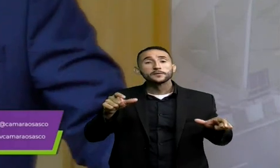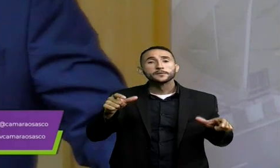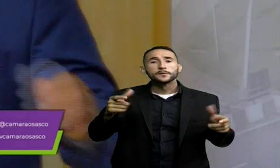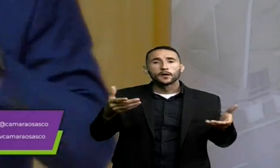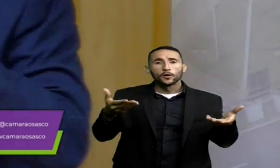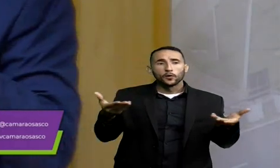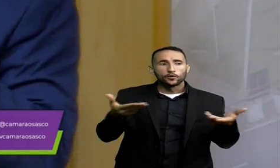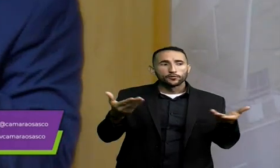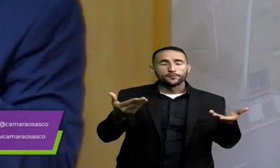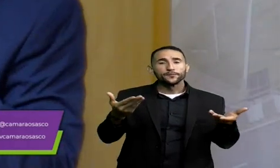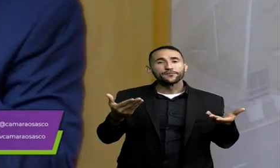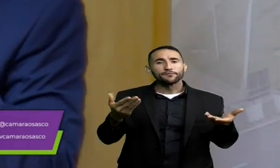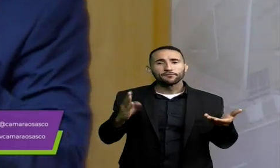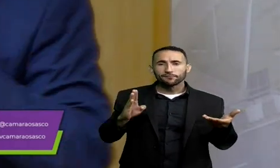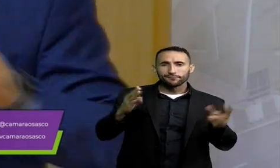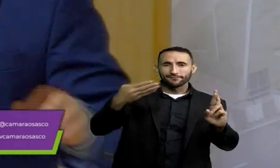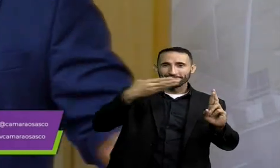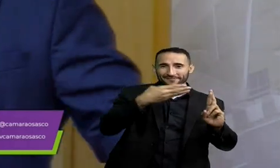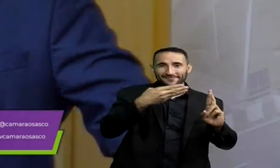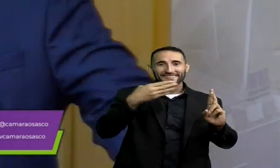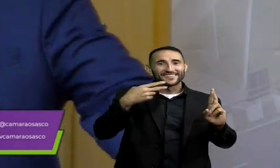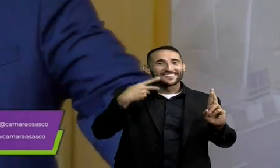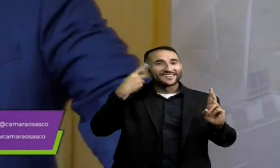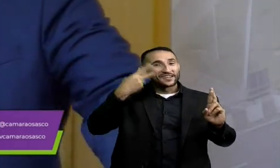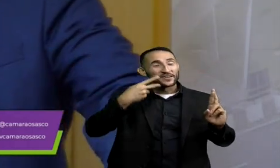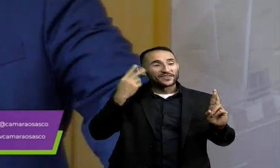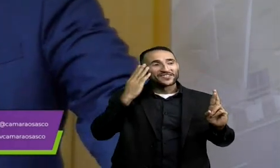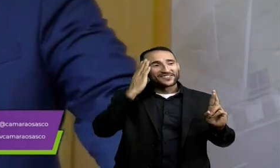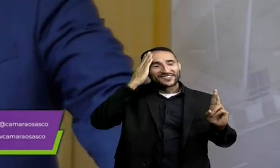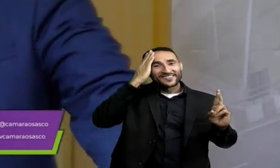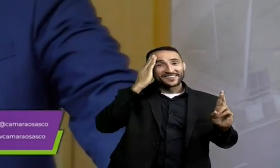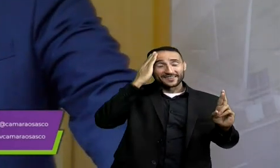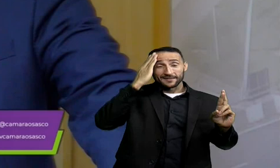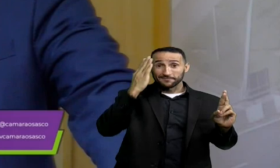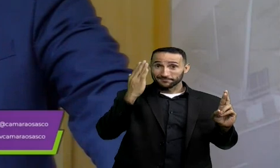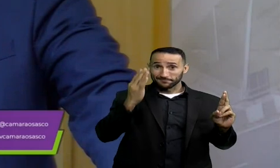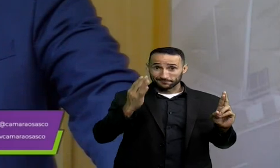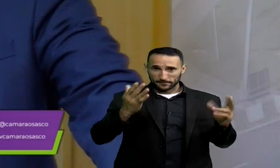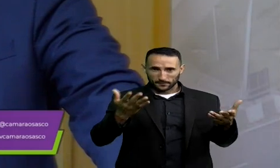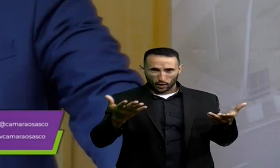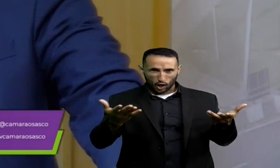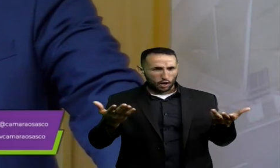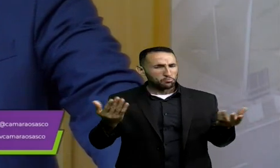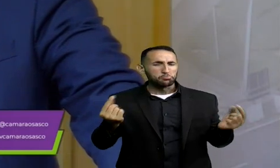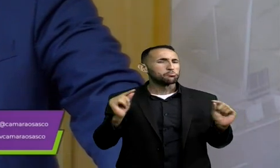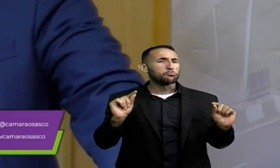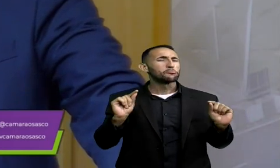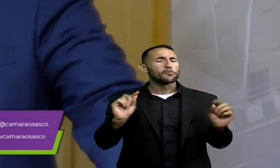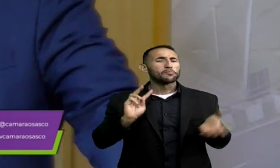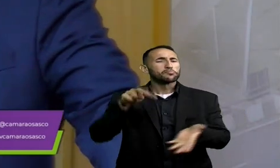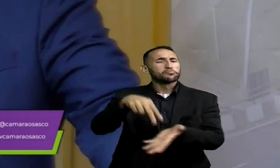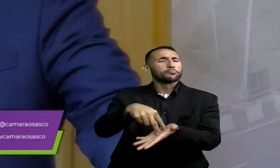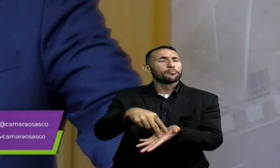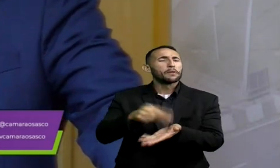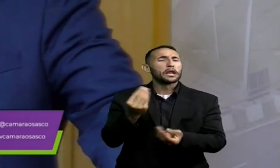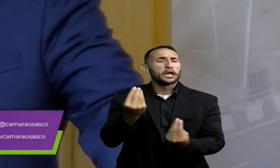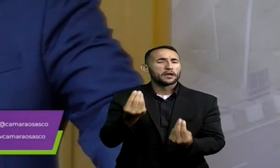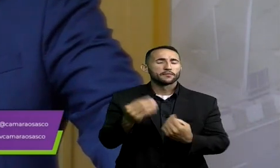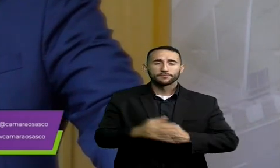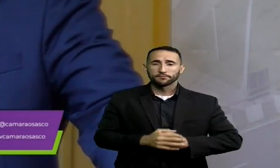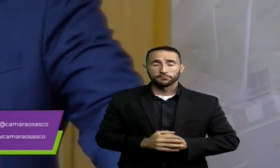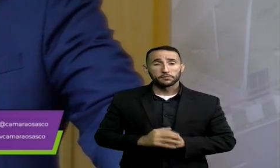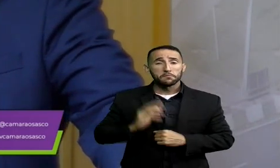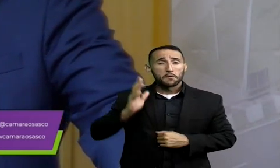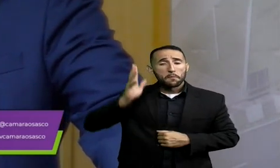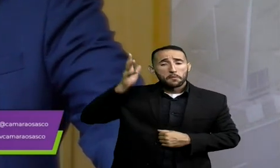Santa Maria pessoal eu vim aqui hoje para